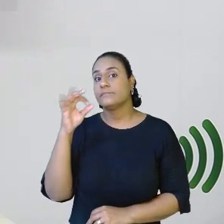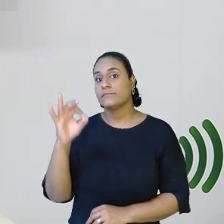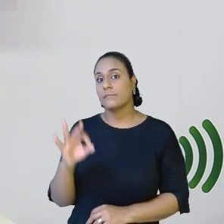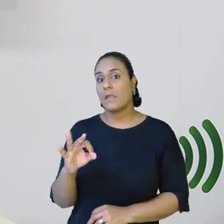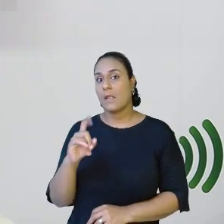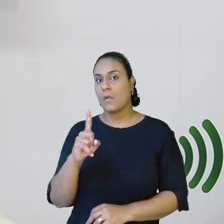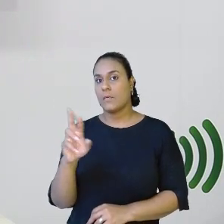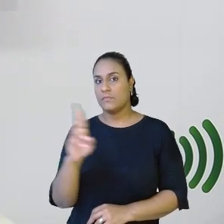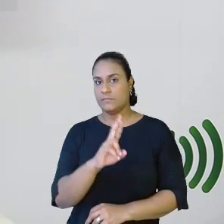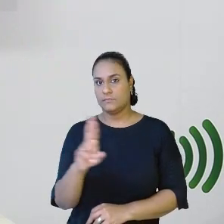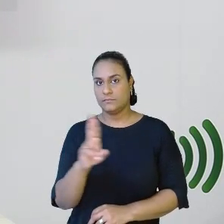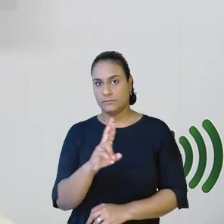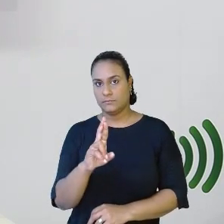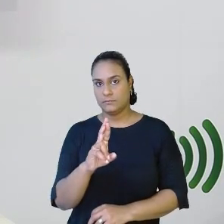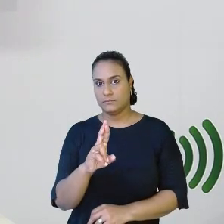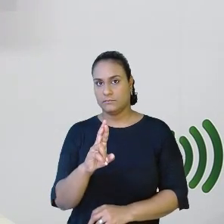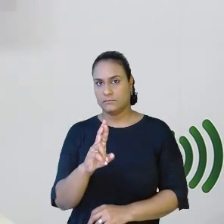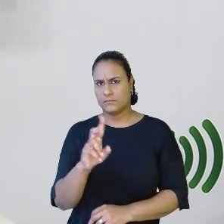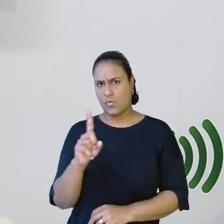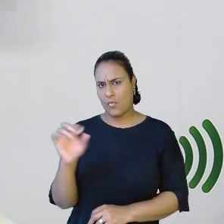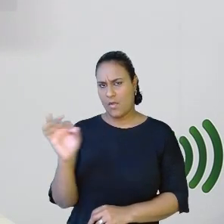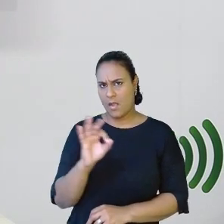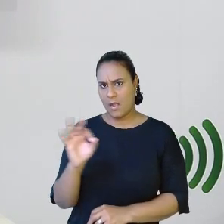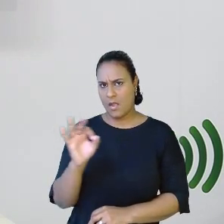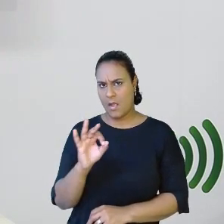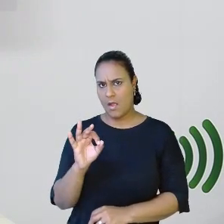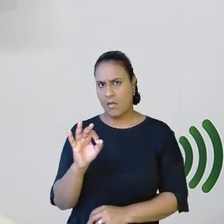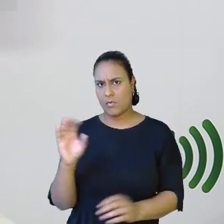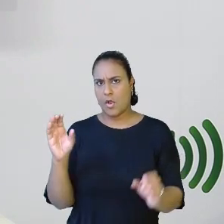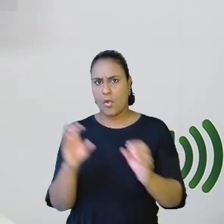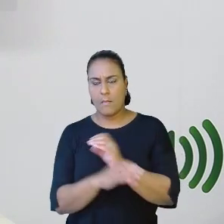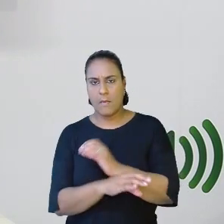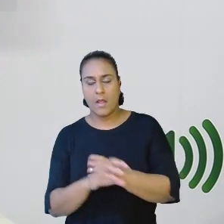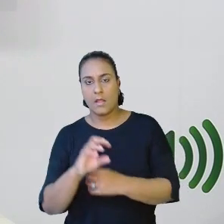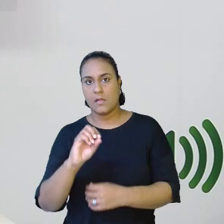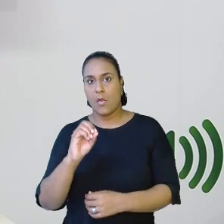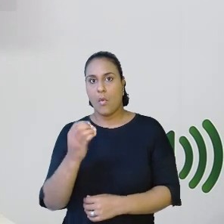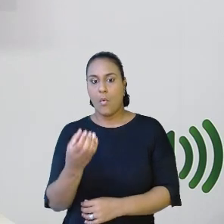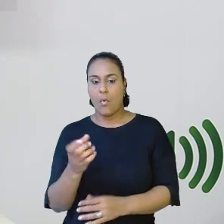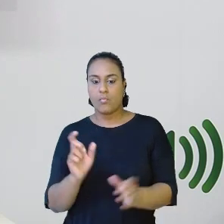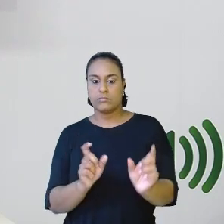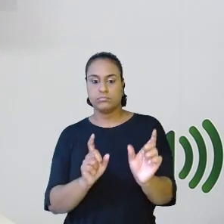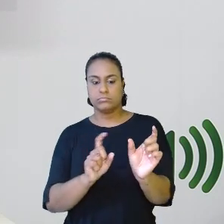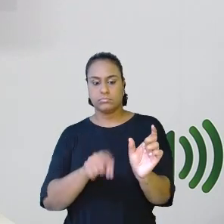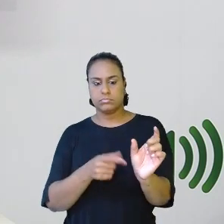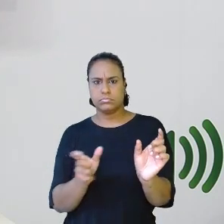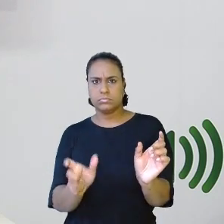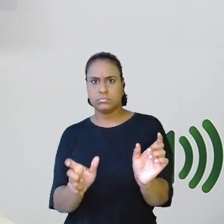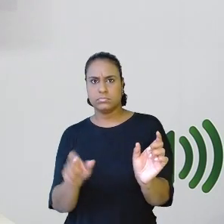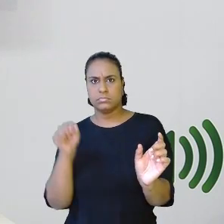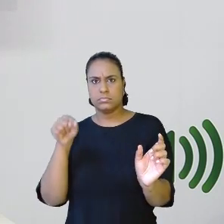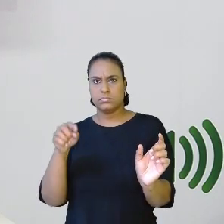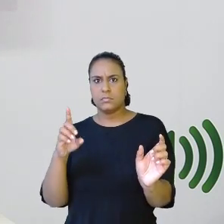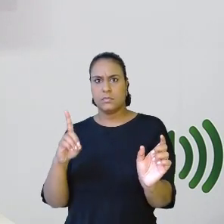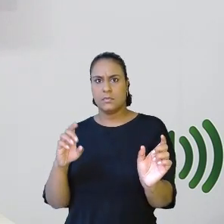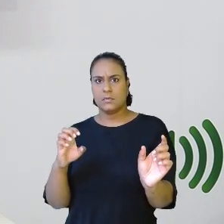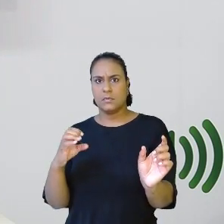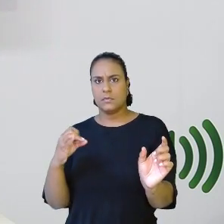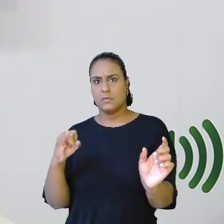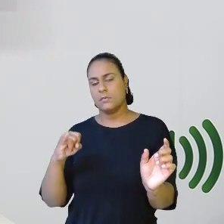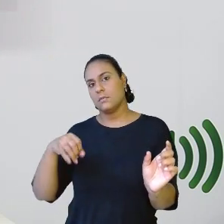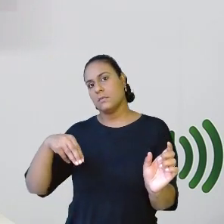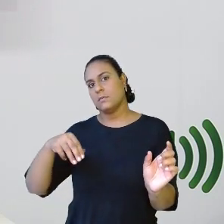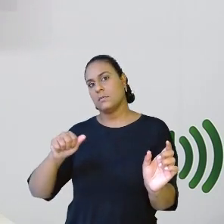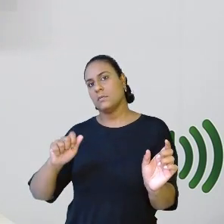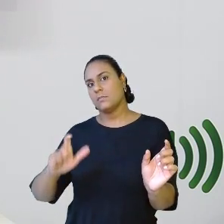de R$1. R$1 é a parte inteira ou é a parte decimal? O que é que vocês acham? Nós temos três opções.